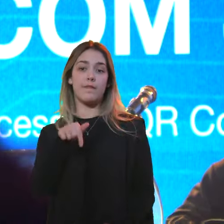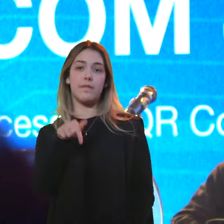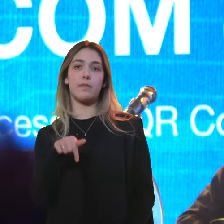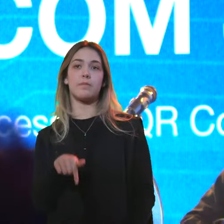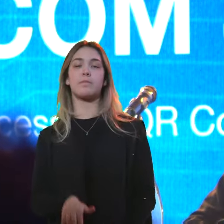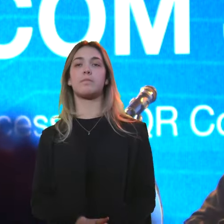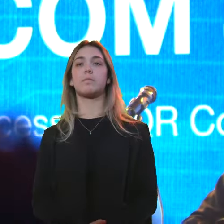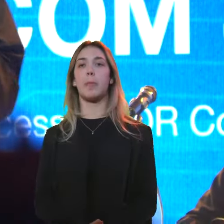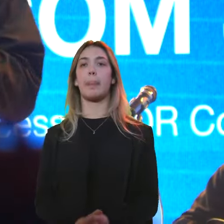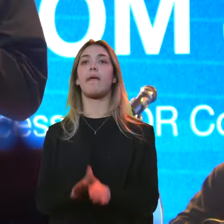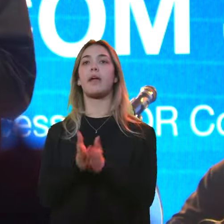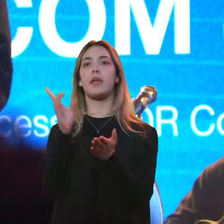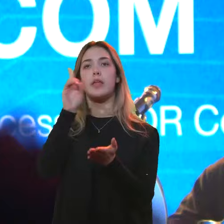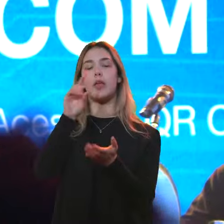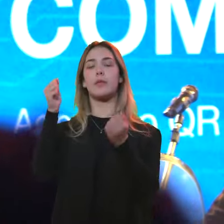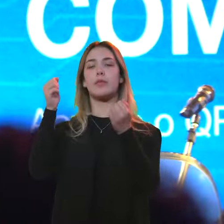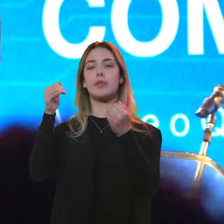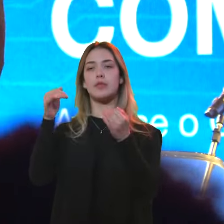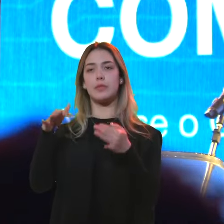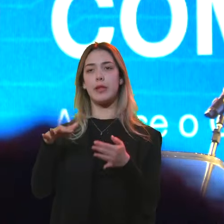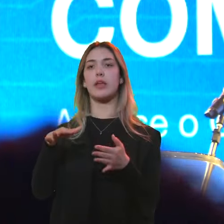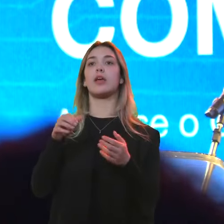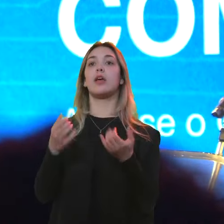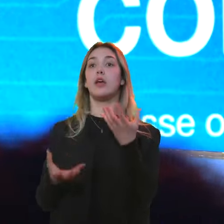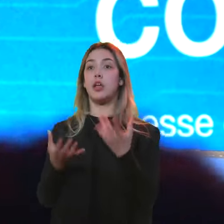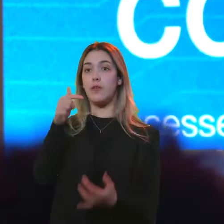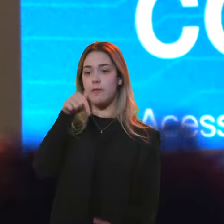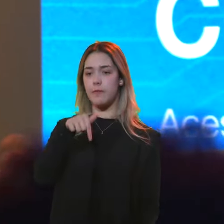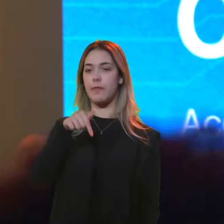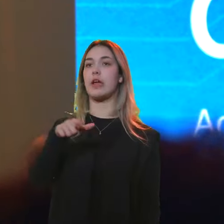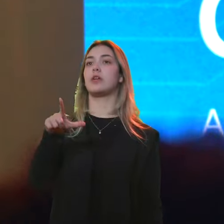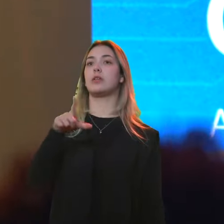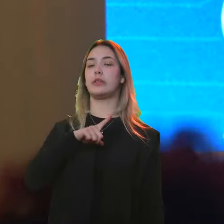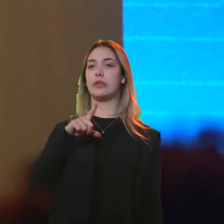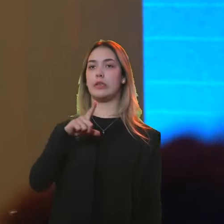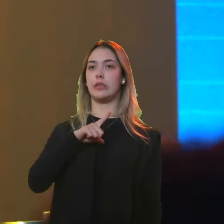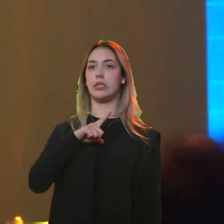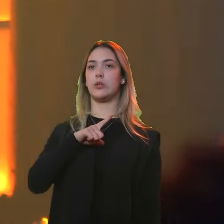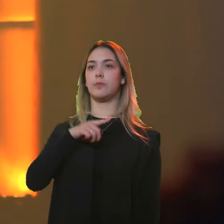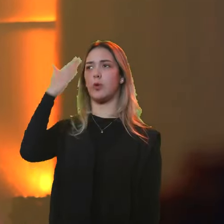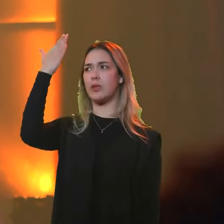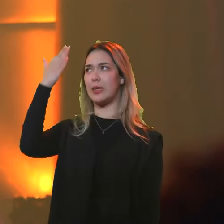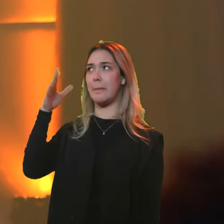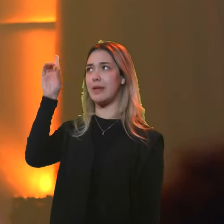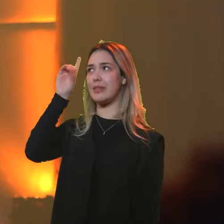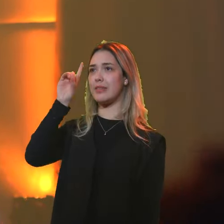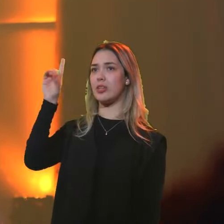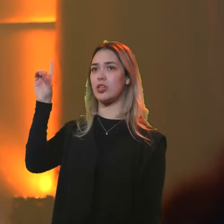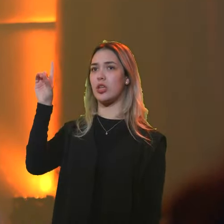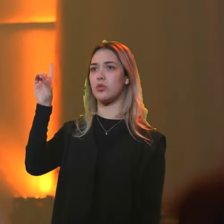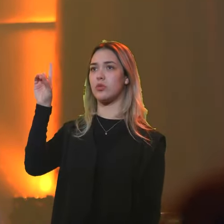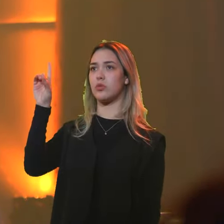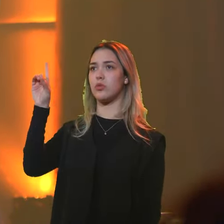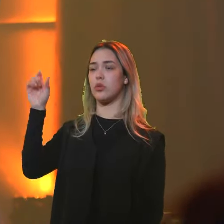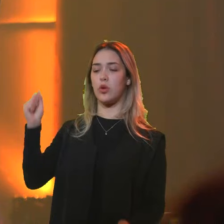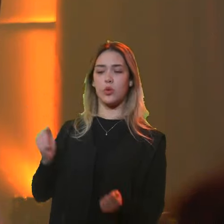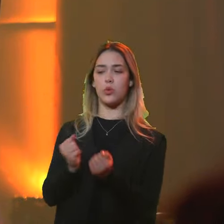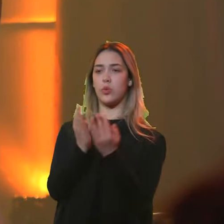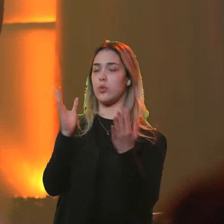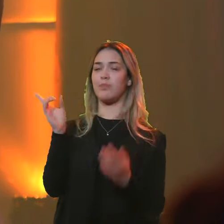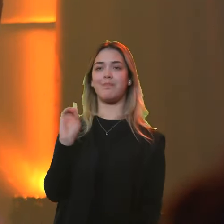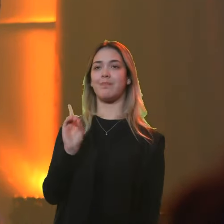É por isso que a Bíblia diz que existe inferno. É um lugar onde a presença bondosa de Deus não se manifesta.